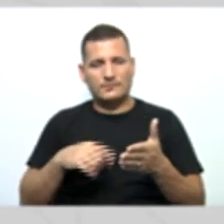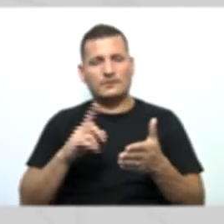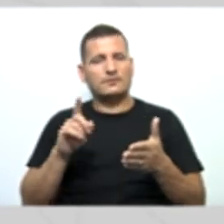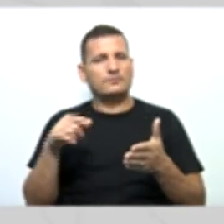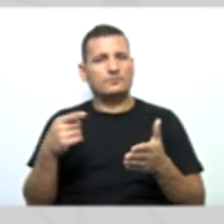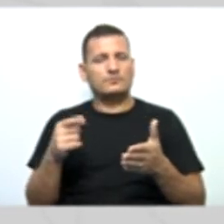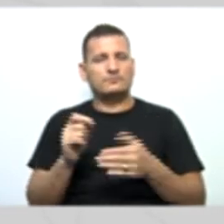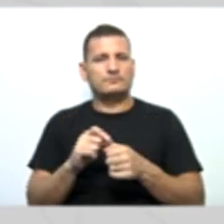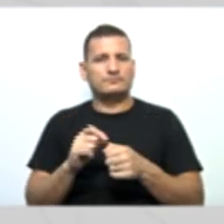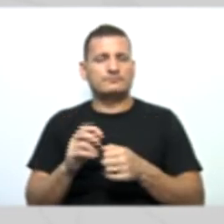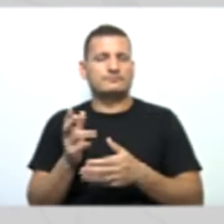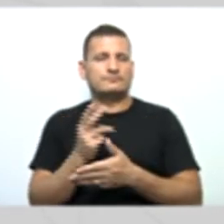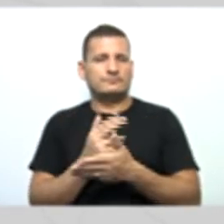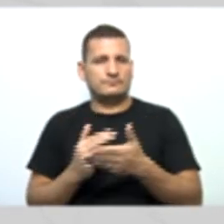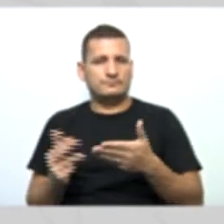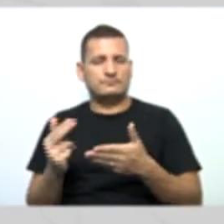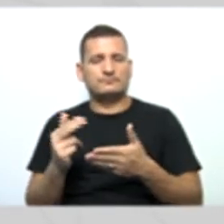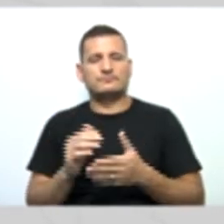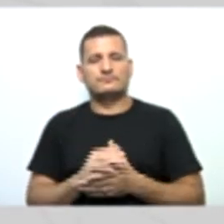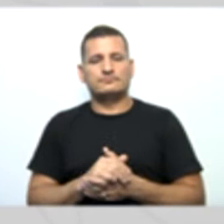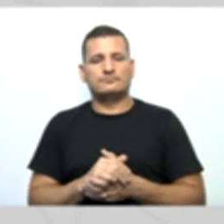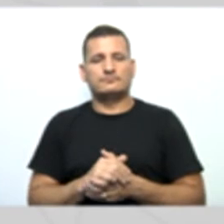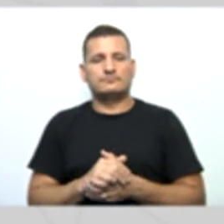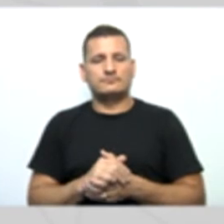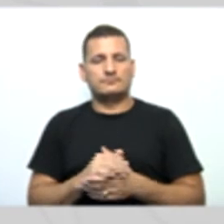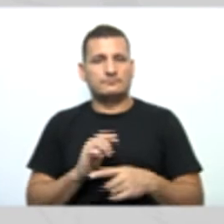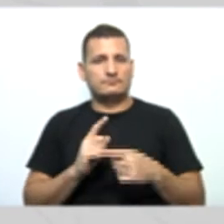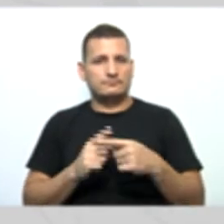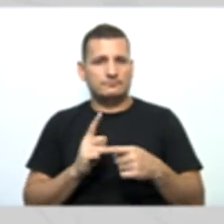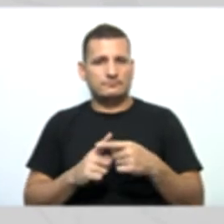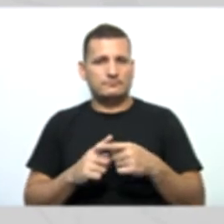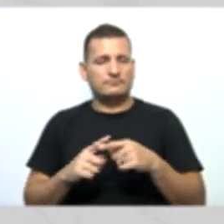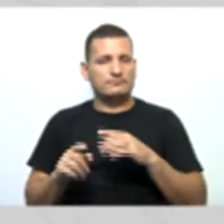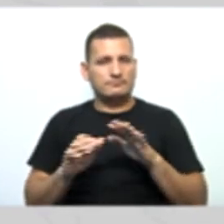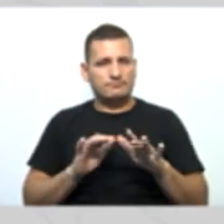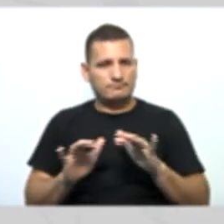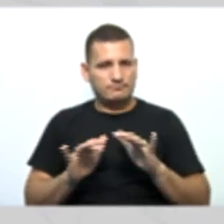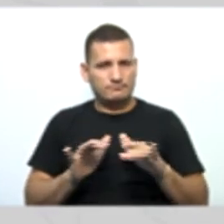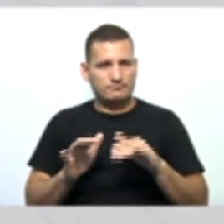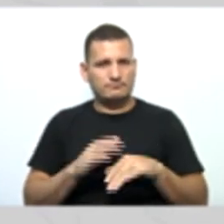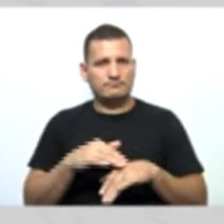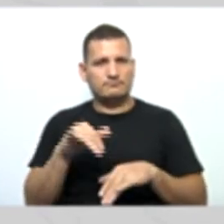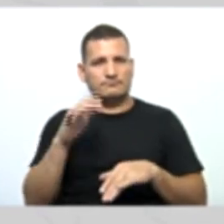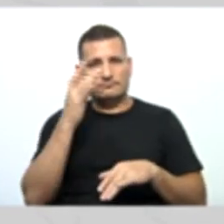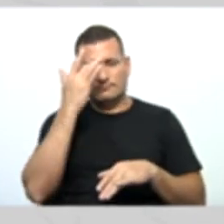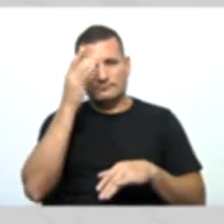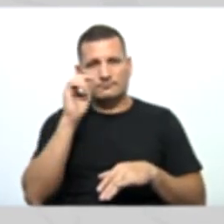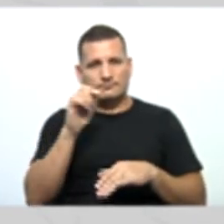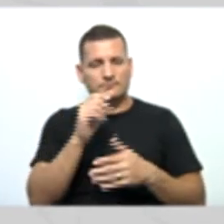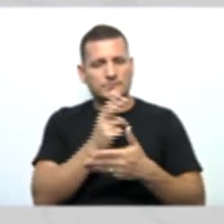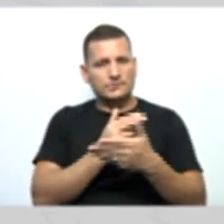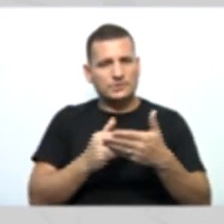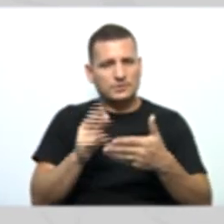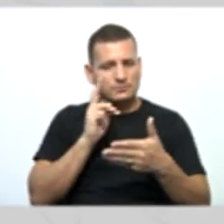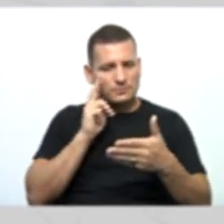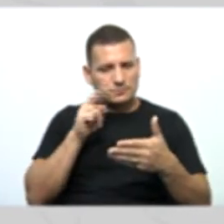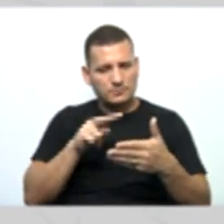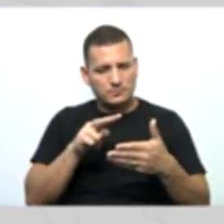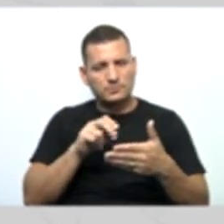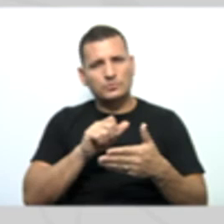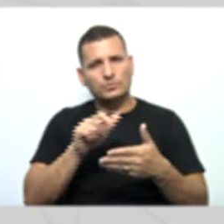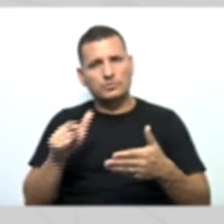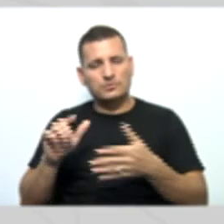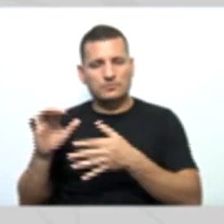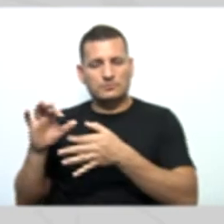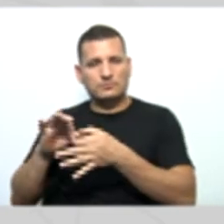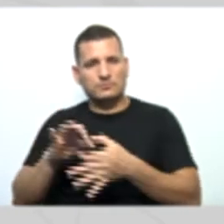diagramas. Porque o que acontece? Para o programador é mais fácil ele identificar os diagramas do que identificar com